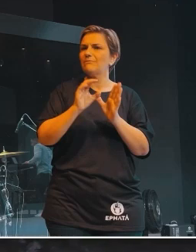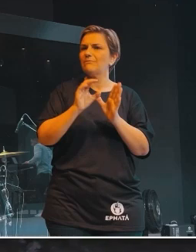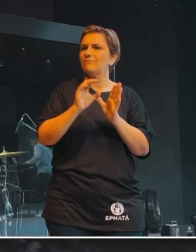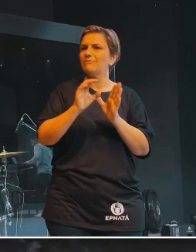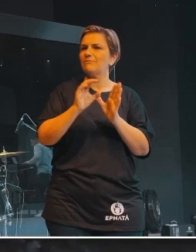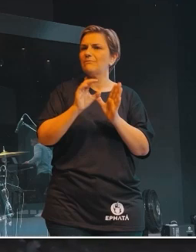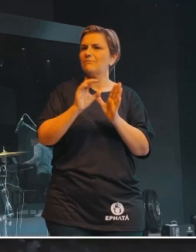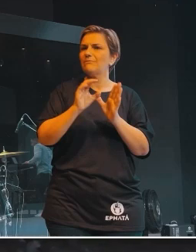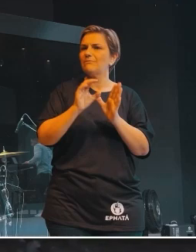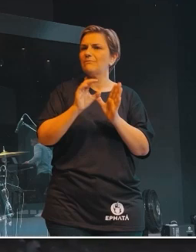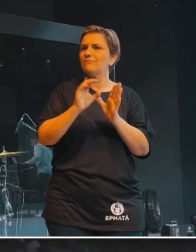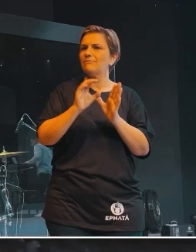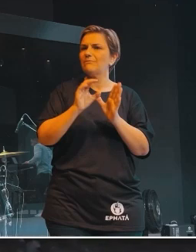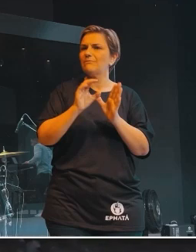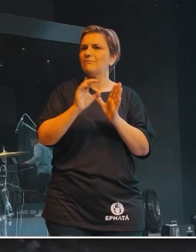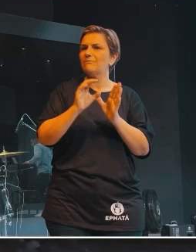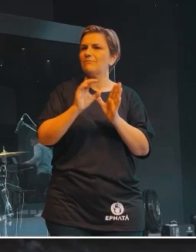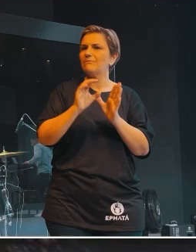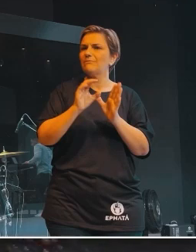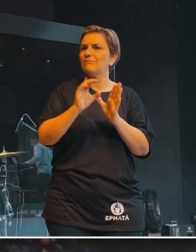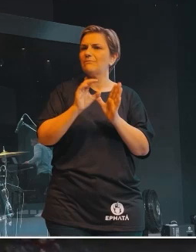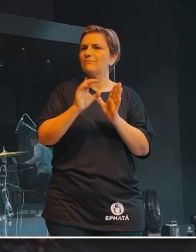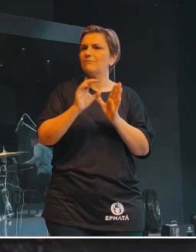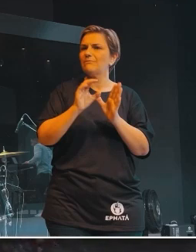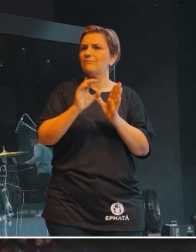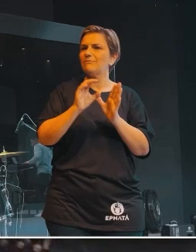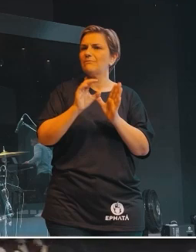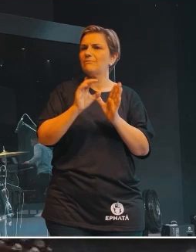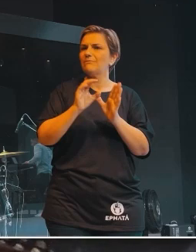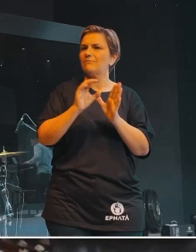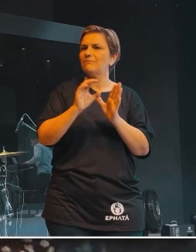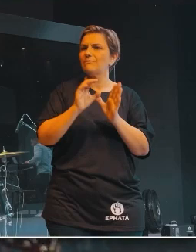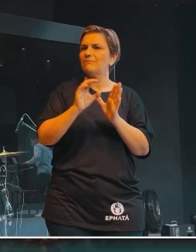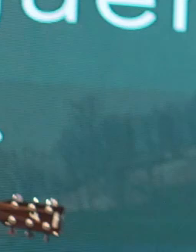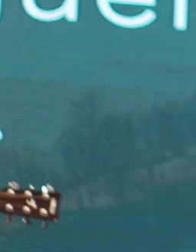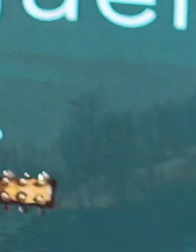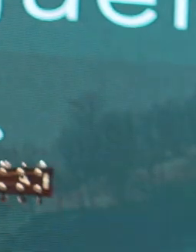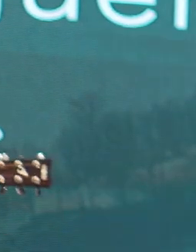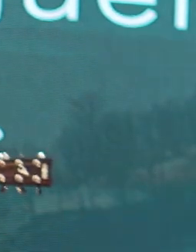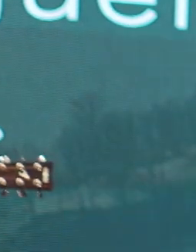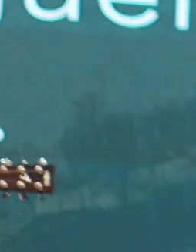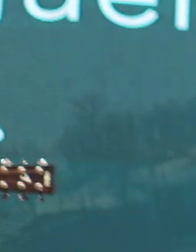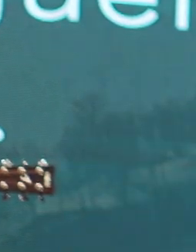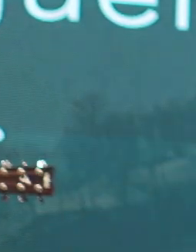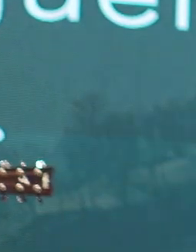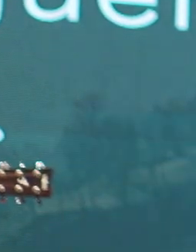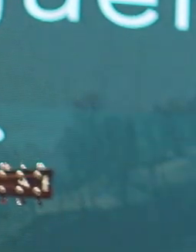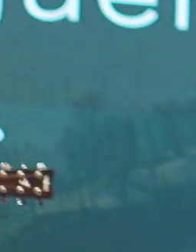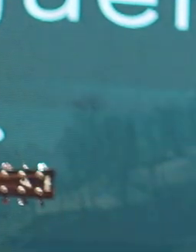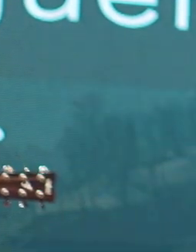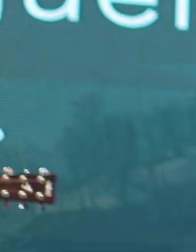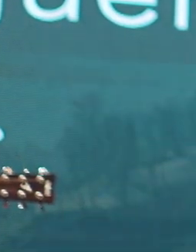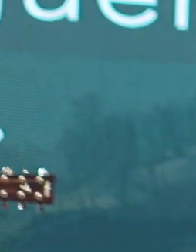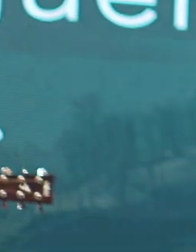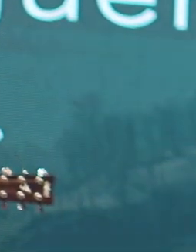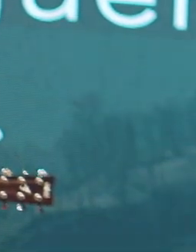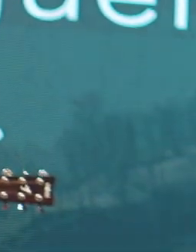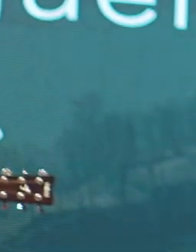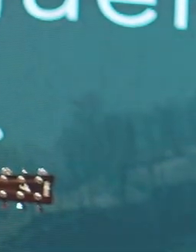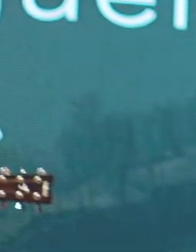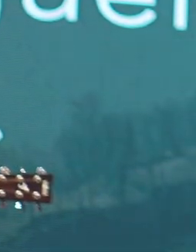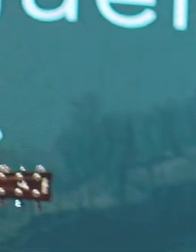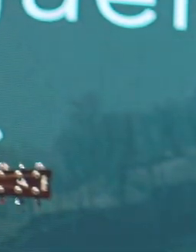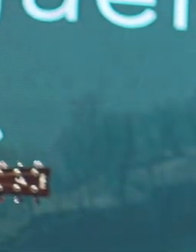do versículo número 1. Versículo número 1.